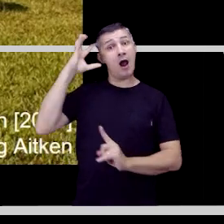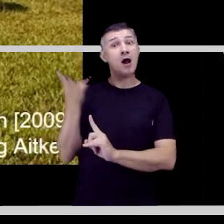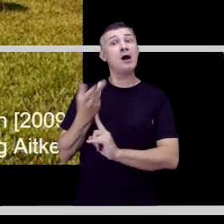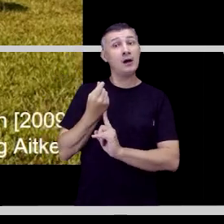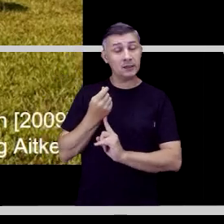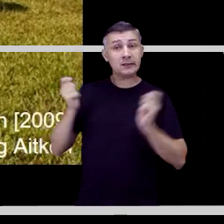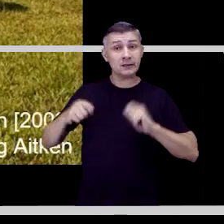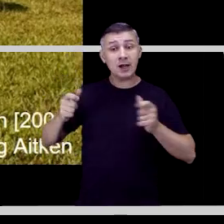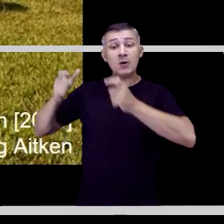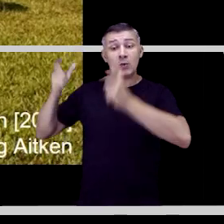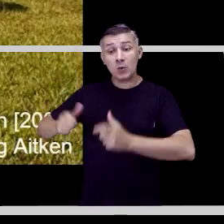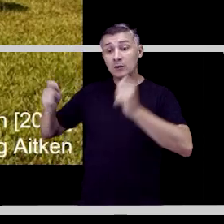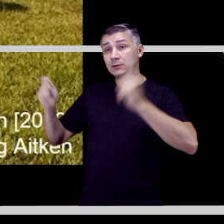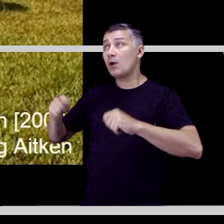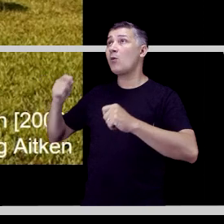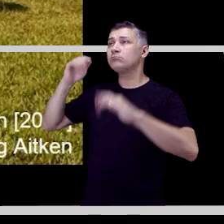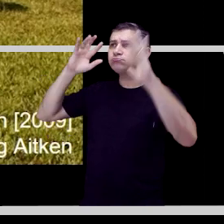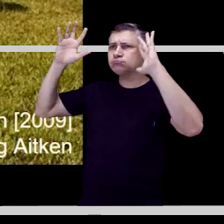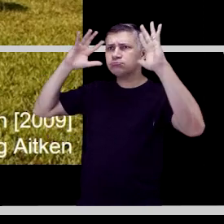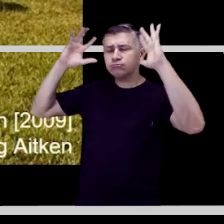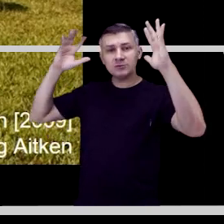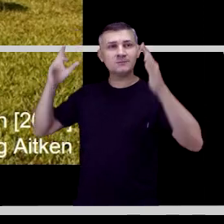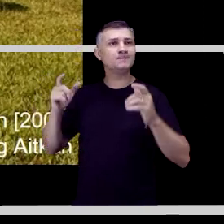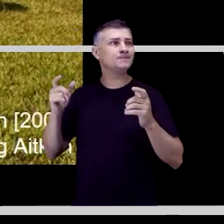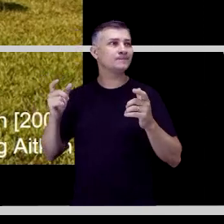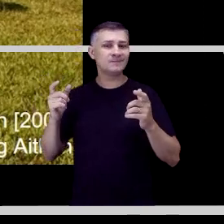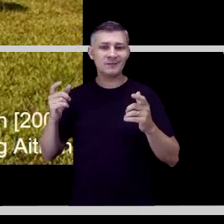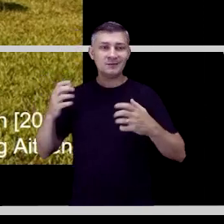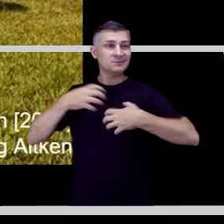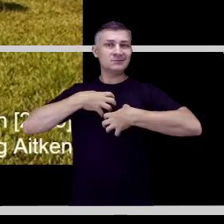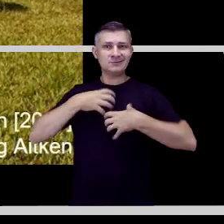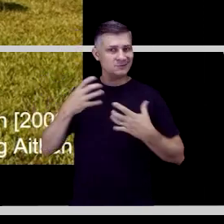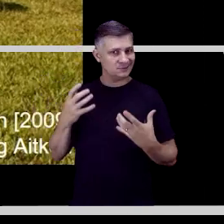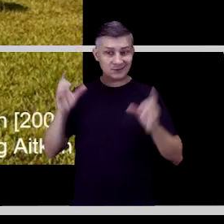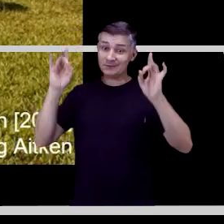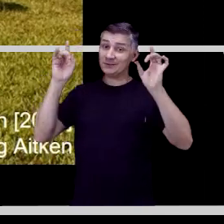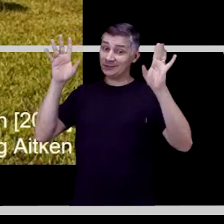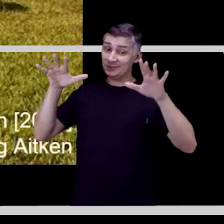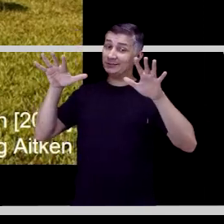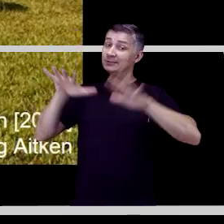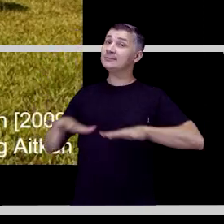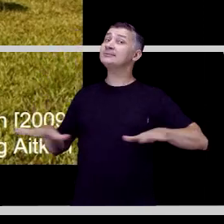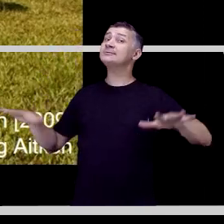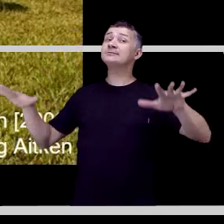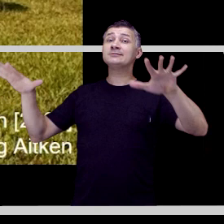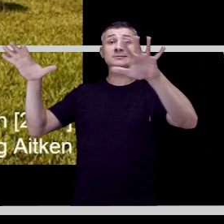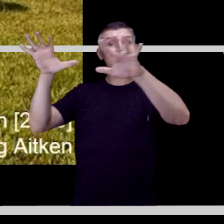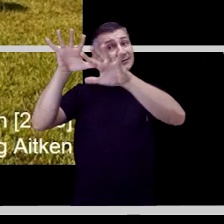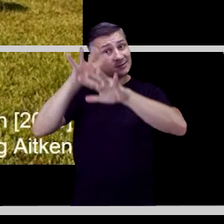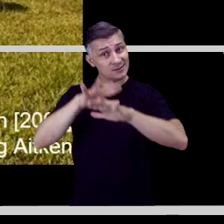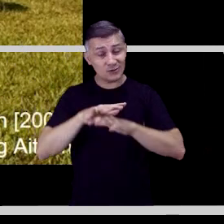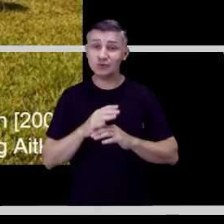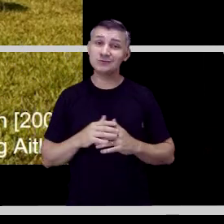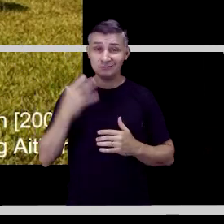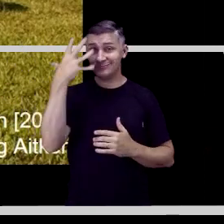que é transposta para esse lugar como uma resposta específica, né, para essa paisagem, para